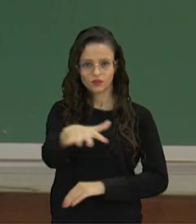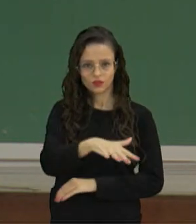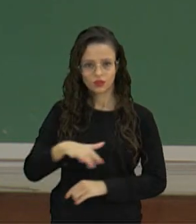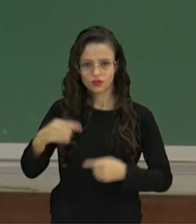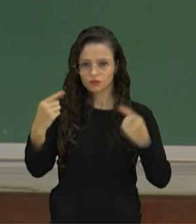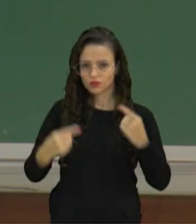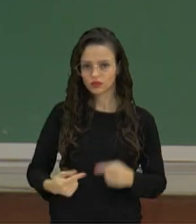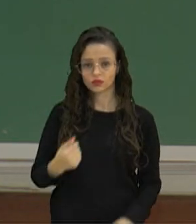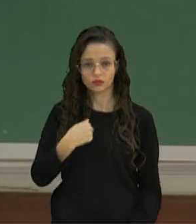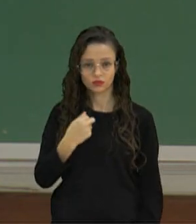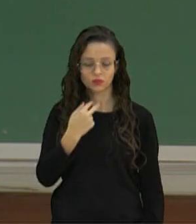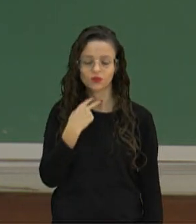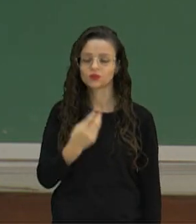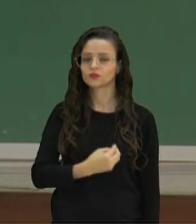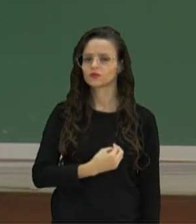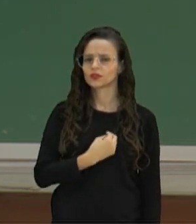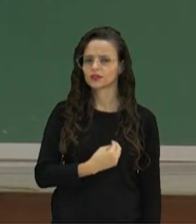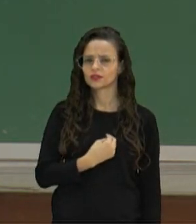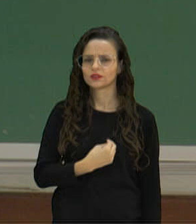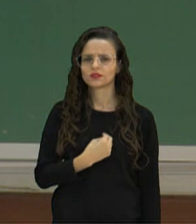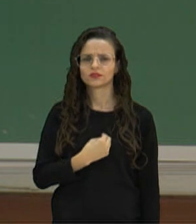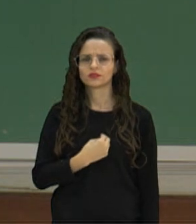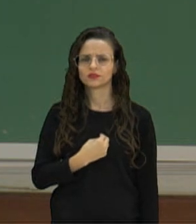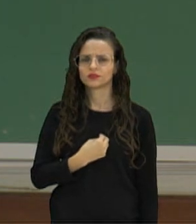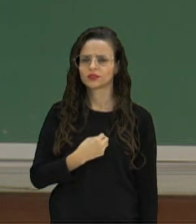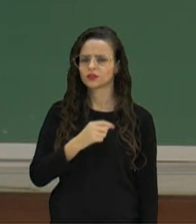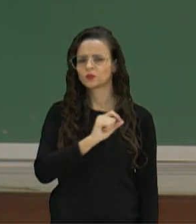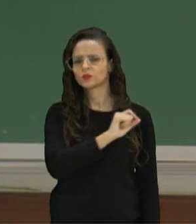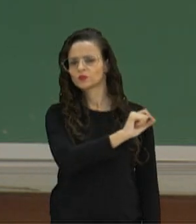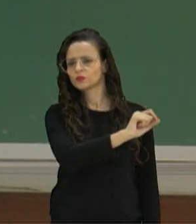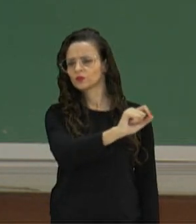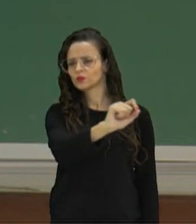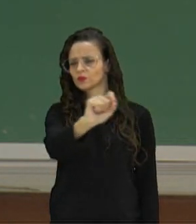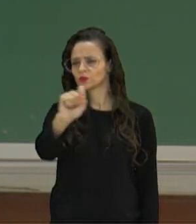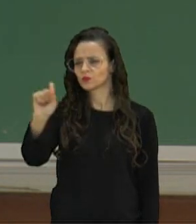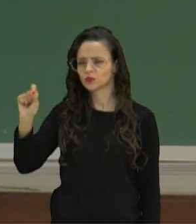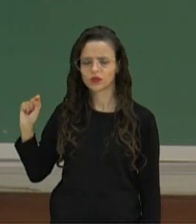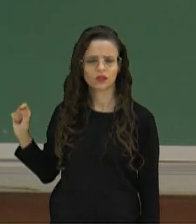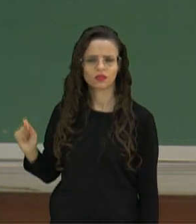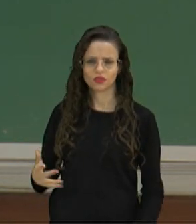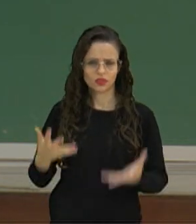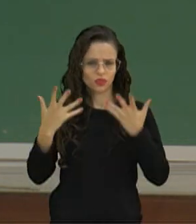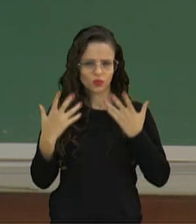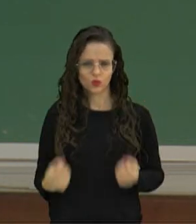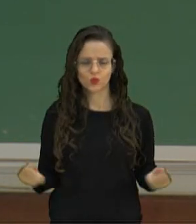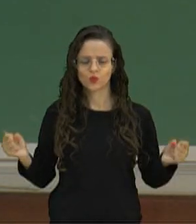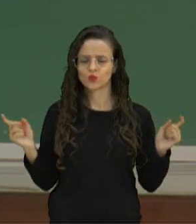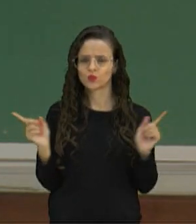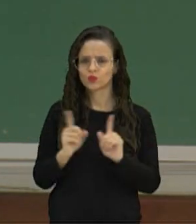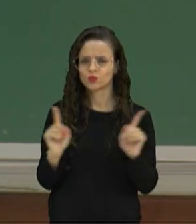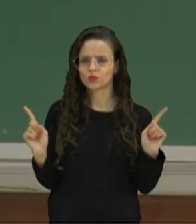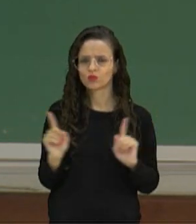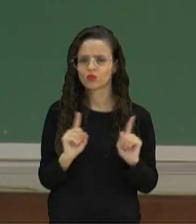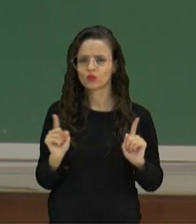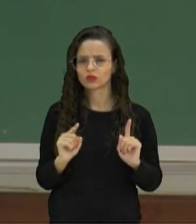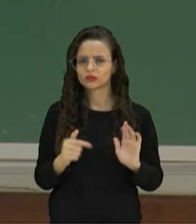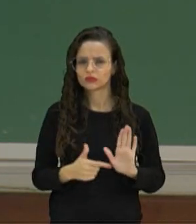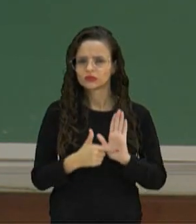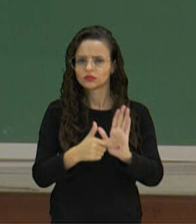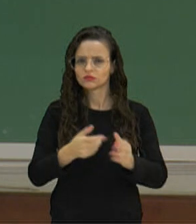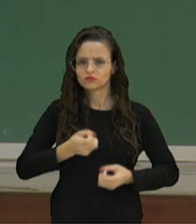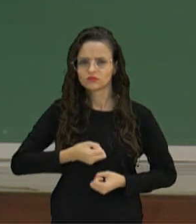política, já que a vida ao meu entorno ela é bastante hostil, ela não aceita a expressão